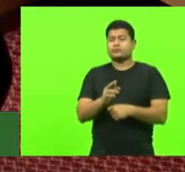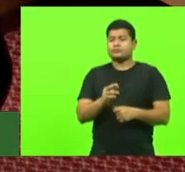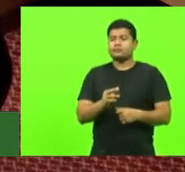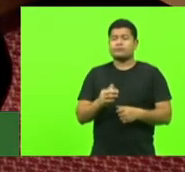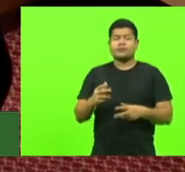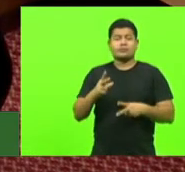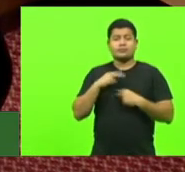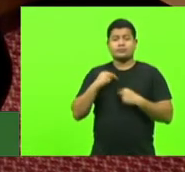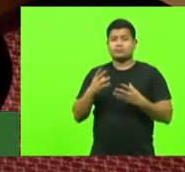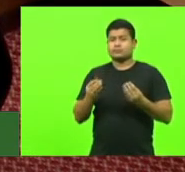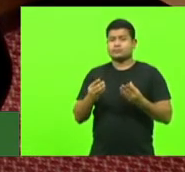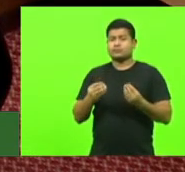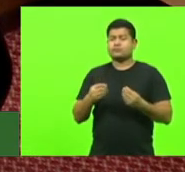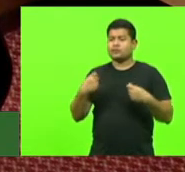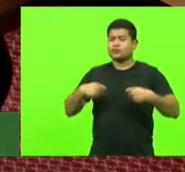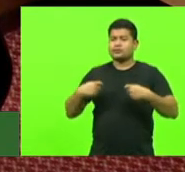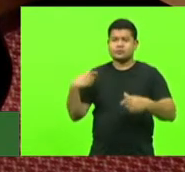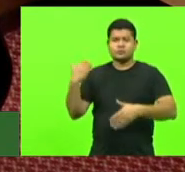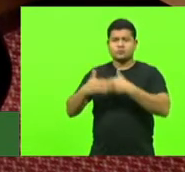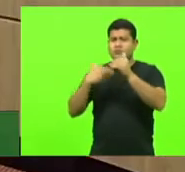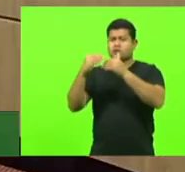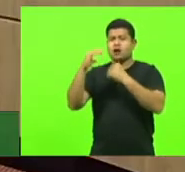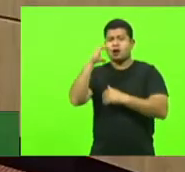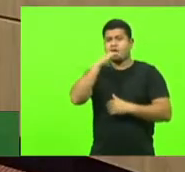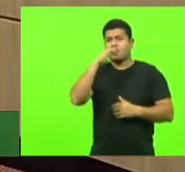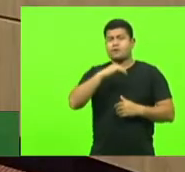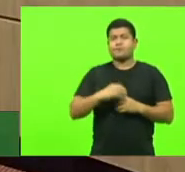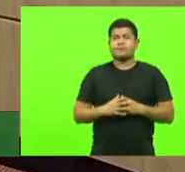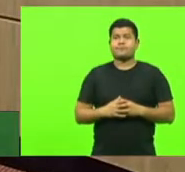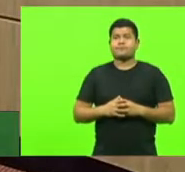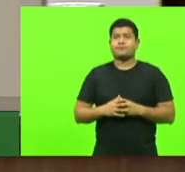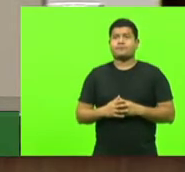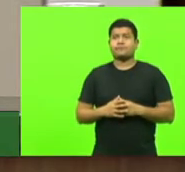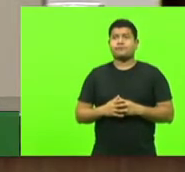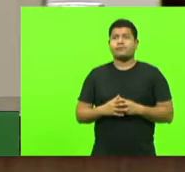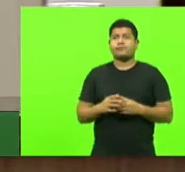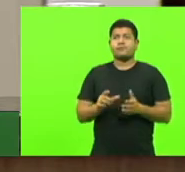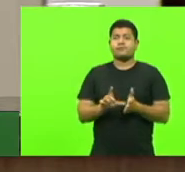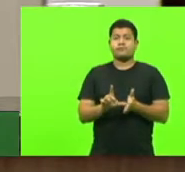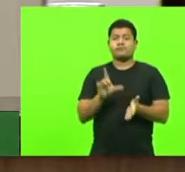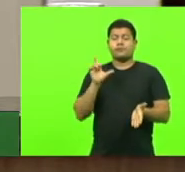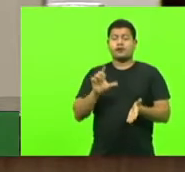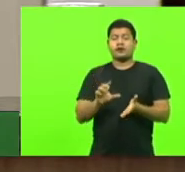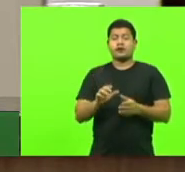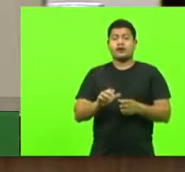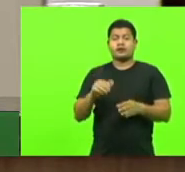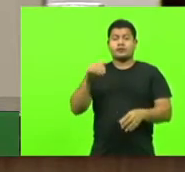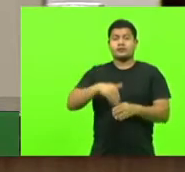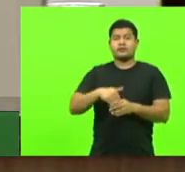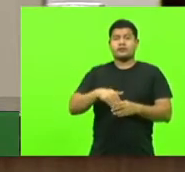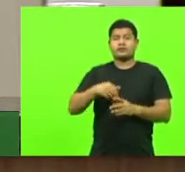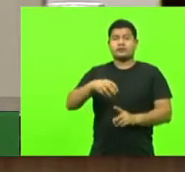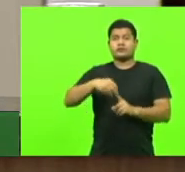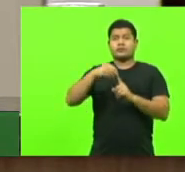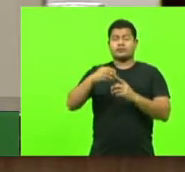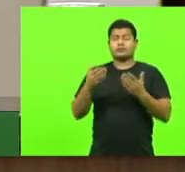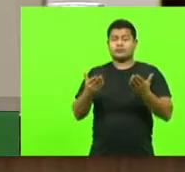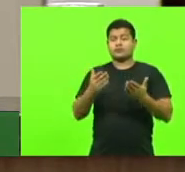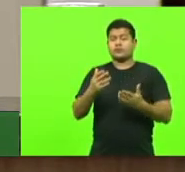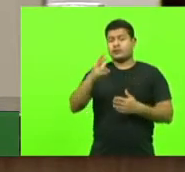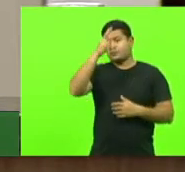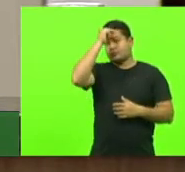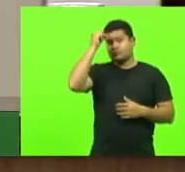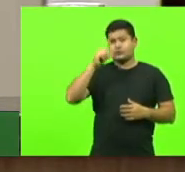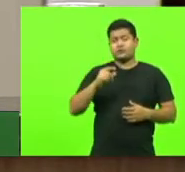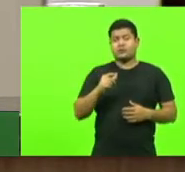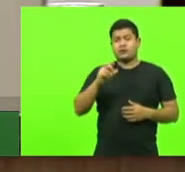a ser desenvolvida o mais rápido possível. Aproveitar antes de votar, só destacar aqui também a ligação do nosso prefeito Albino, que nos ligou ainda logo